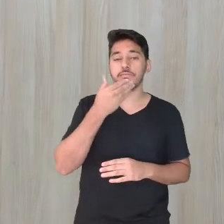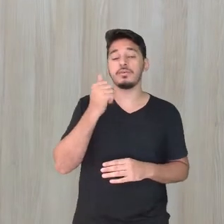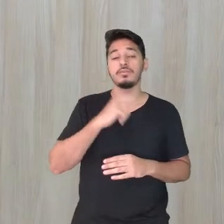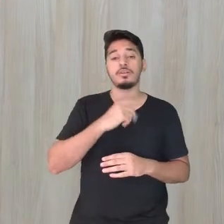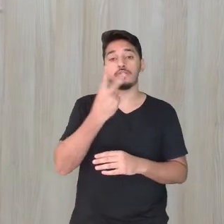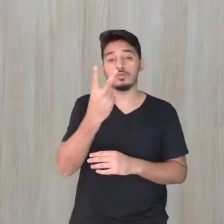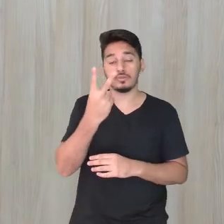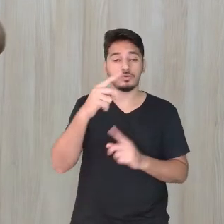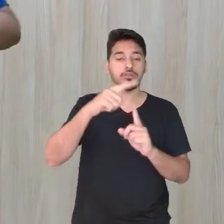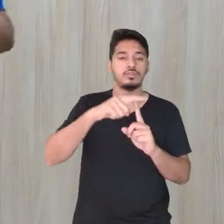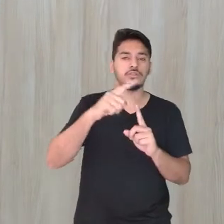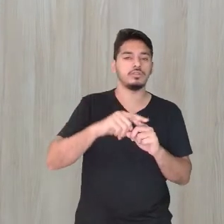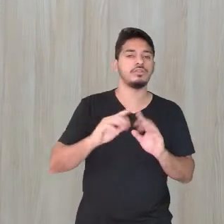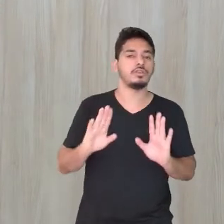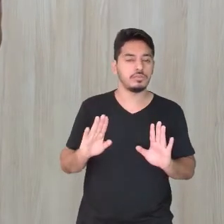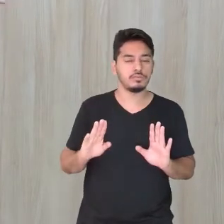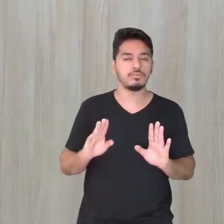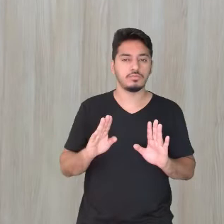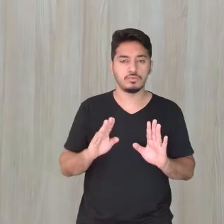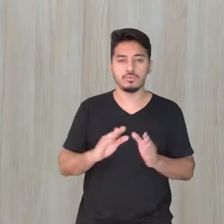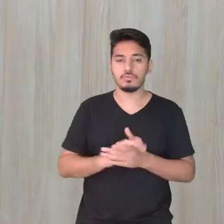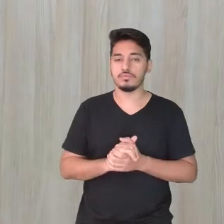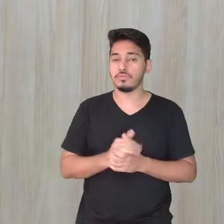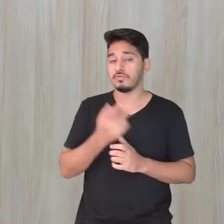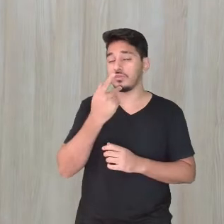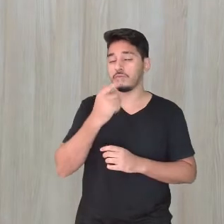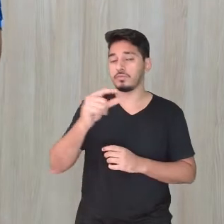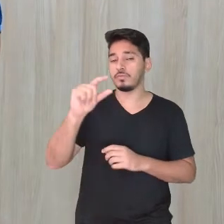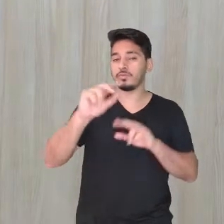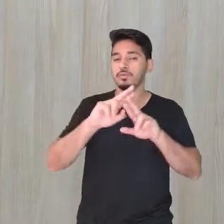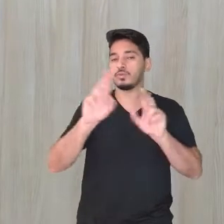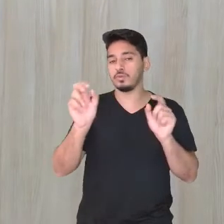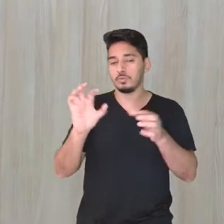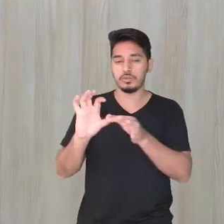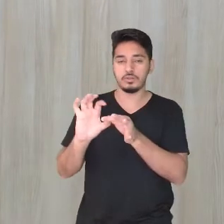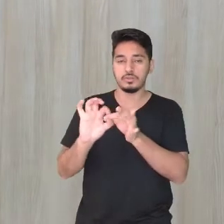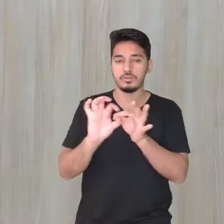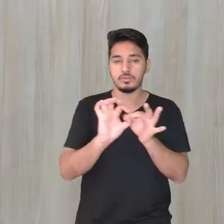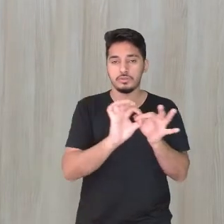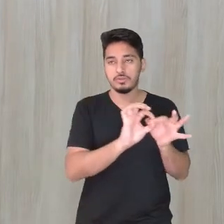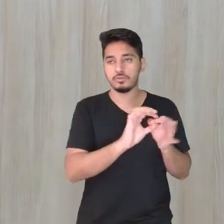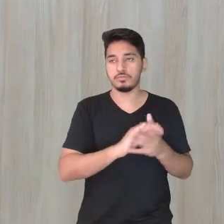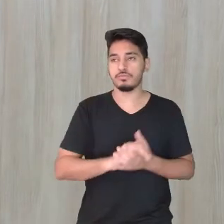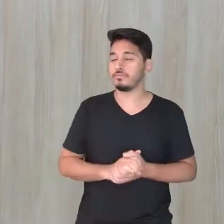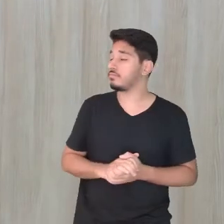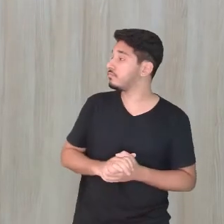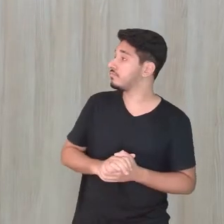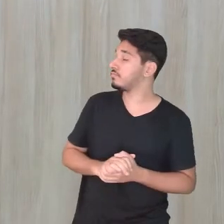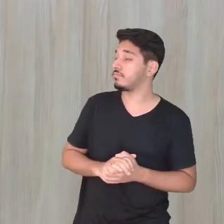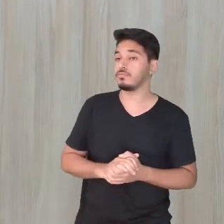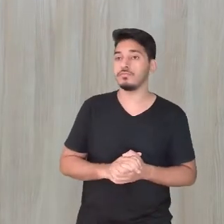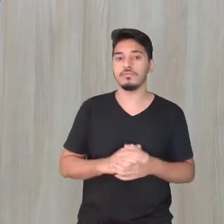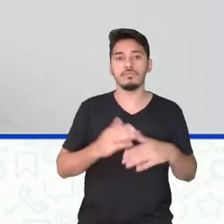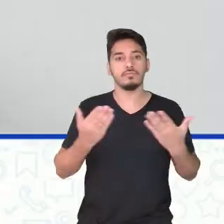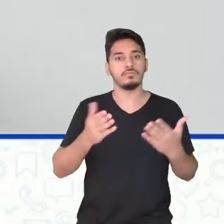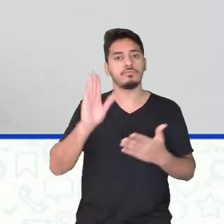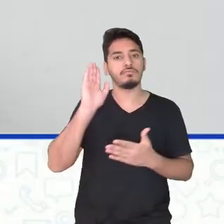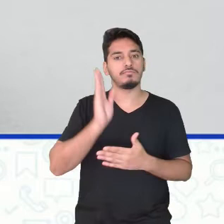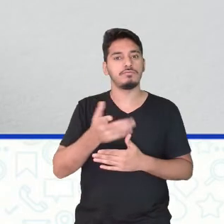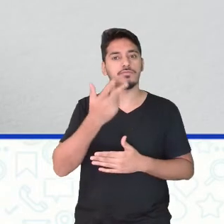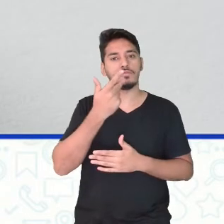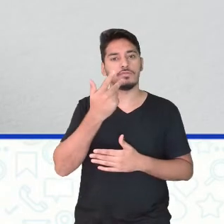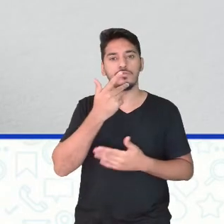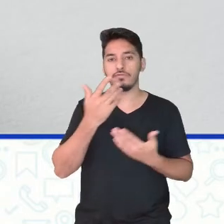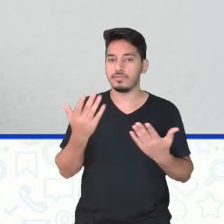tipos de coesão textual e falar um pouquinho sobre elas. Existem dois tipos. Olha, eu já spoilei o